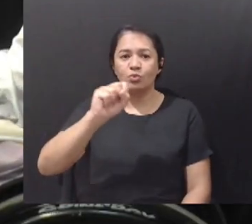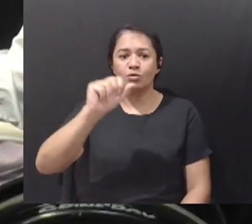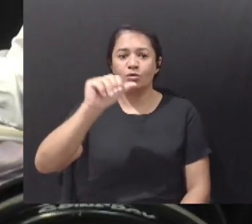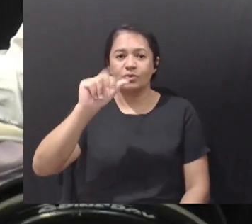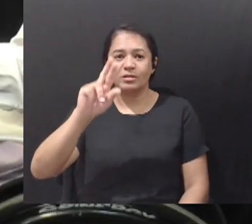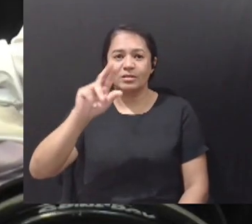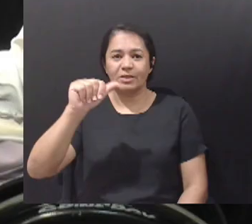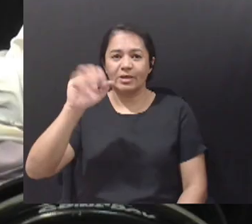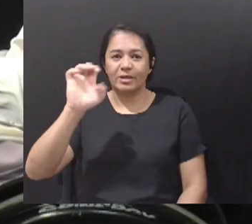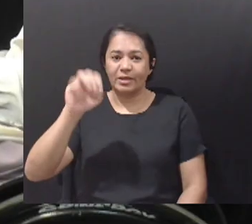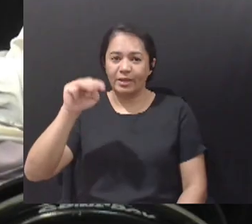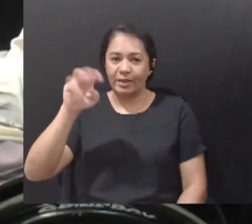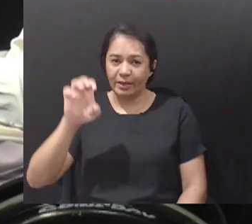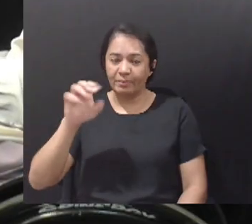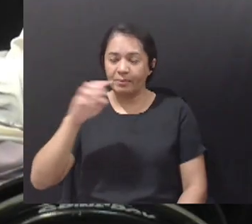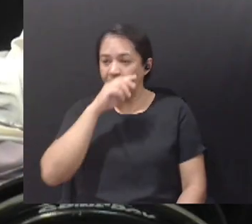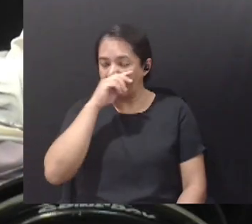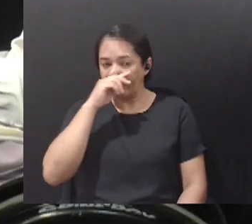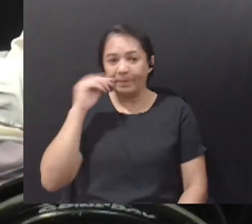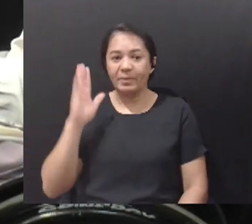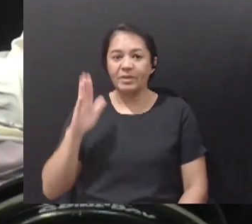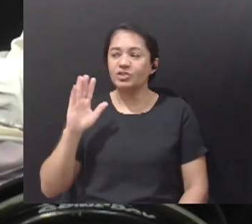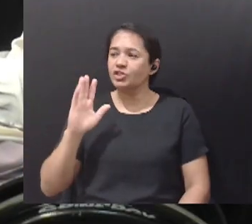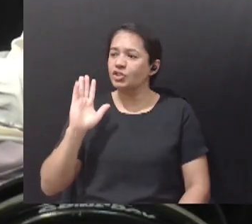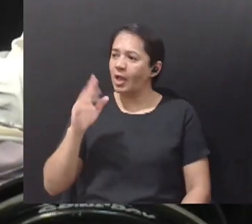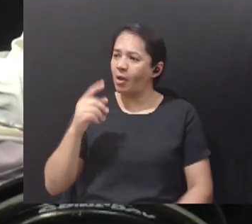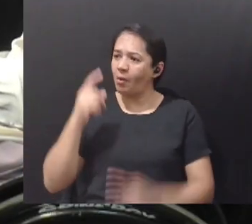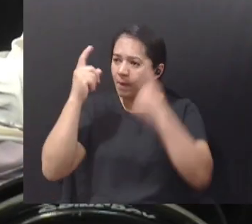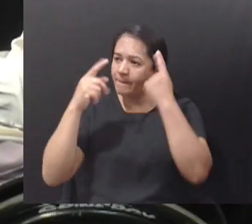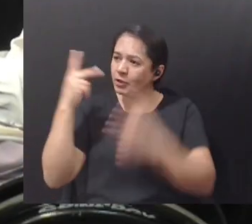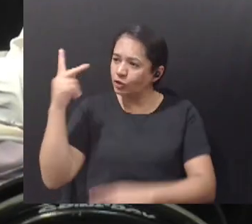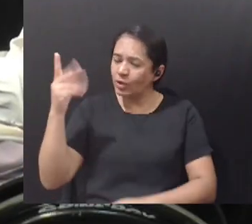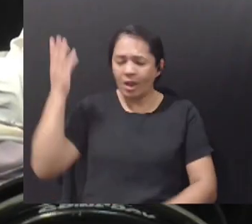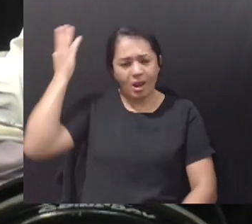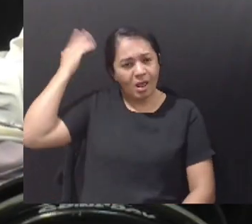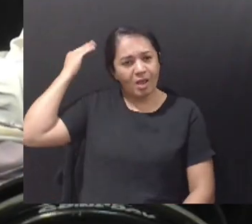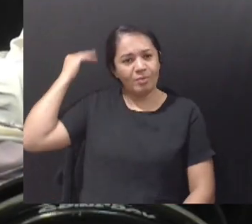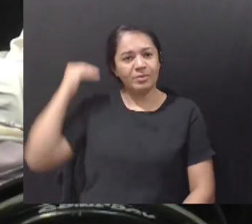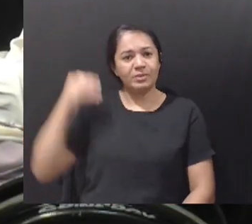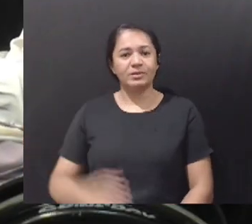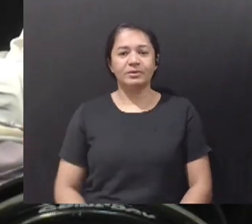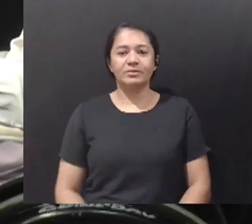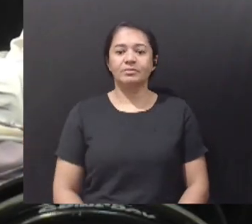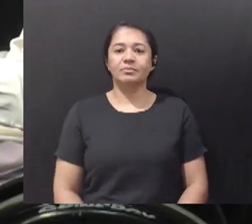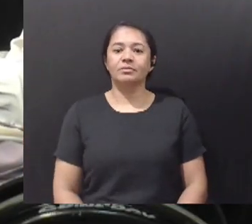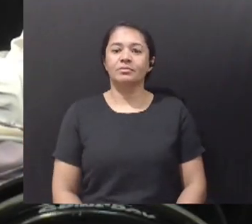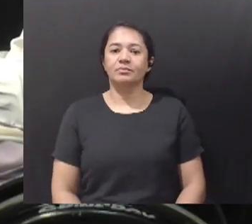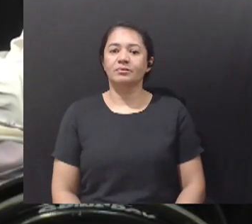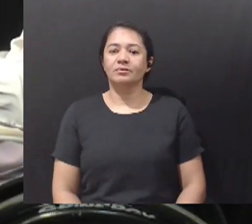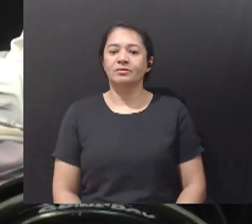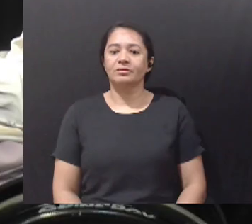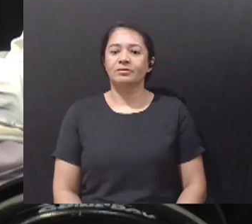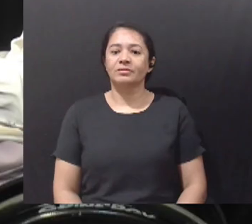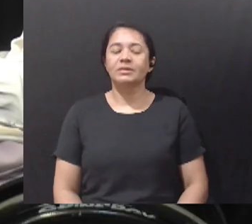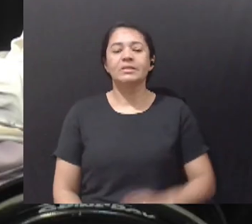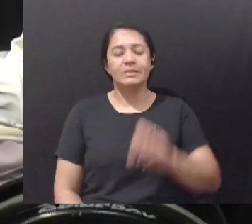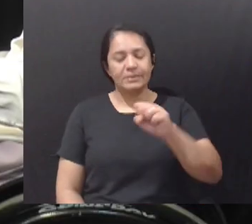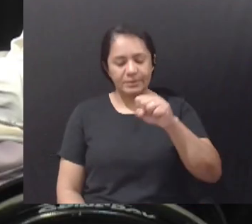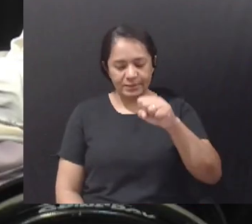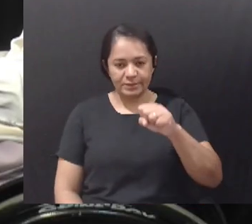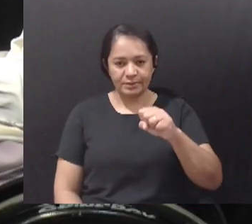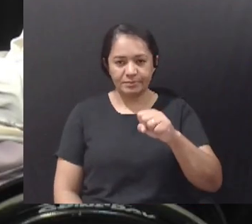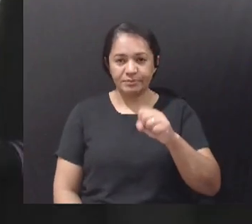Sim. mas já era uma preocupação sua daquela época. Era, meu amor, pelo seguinte, Mirna,